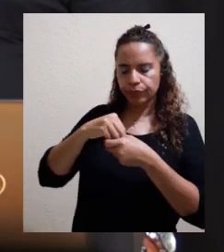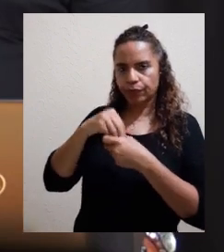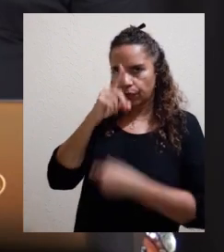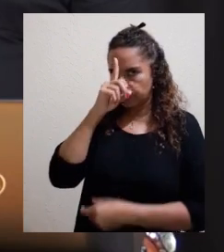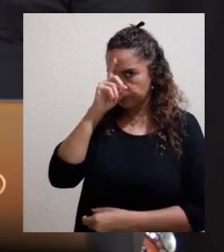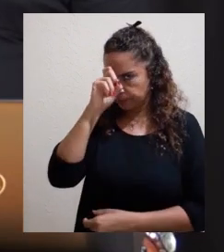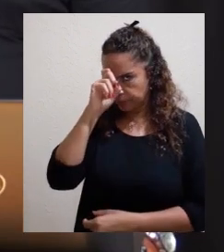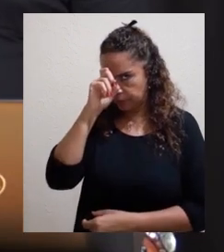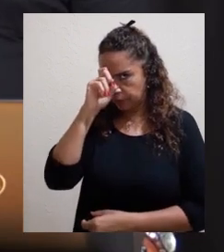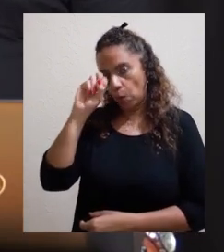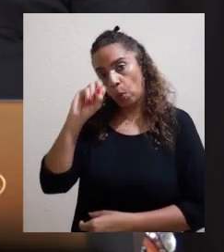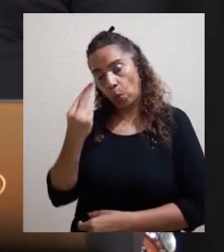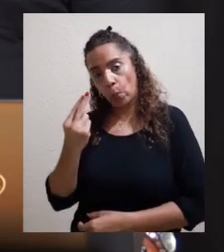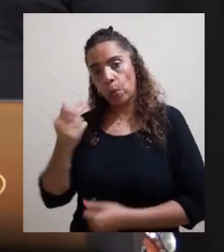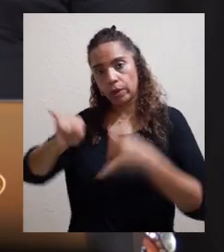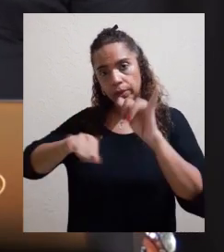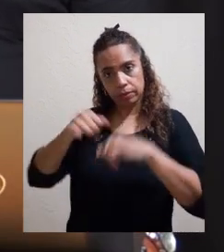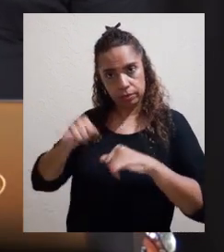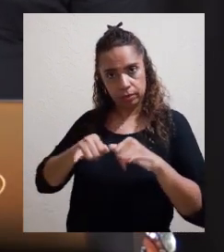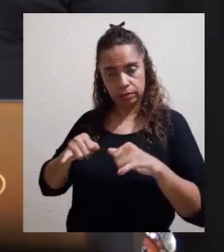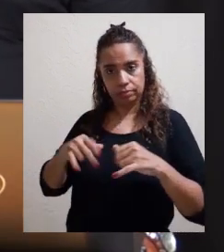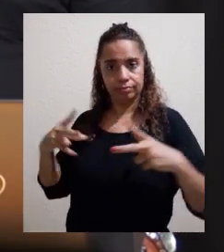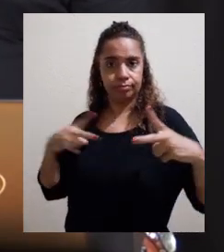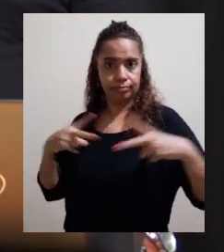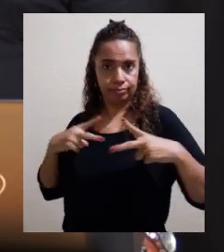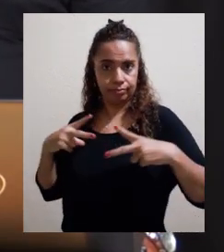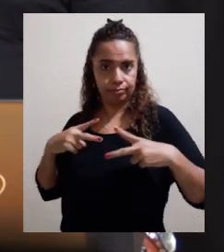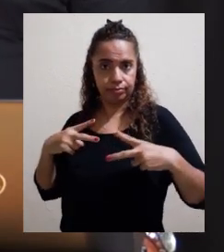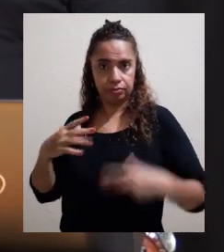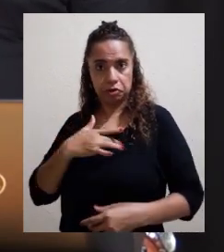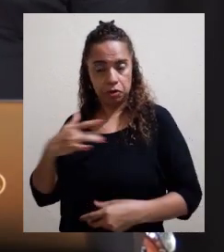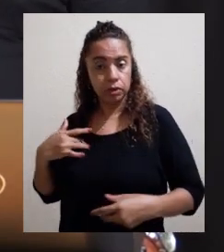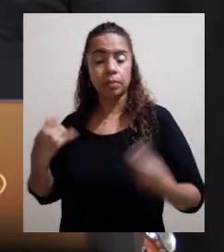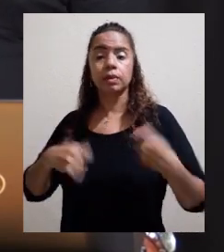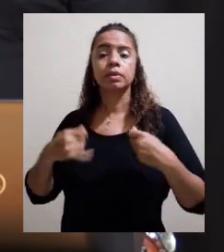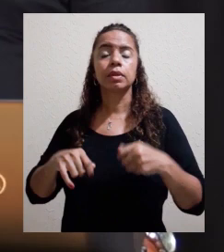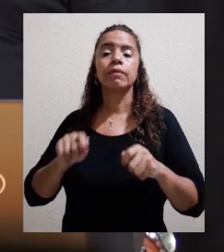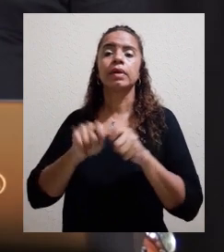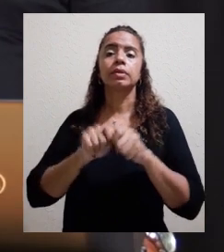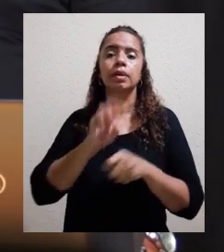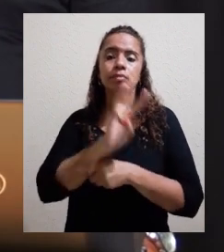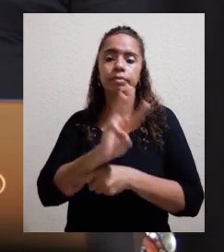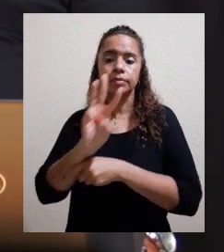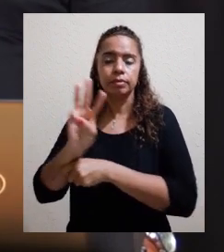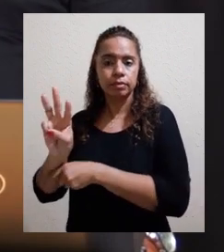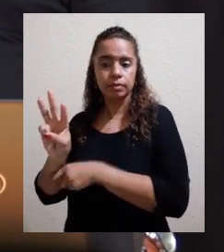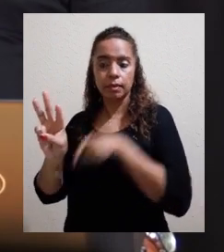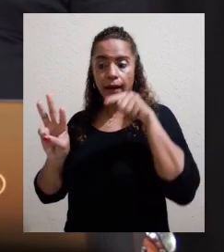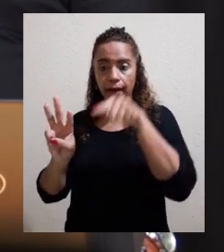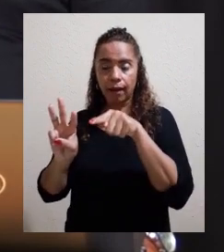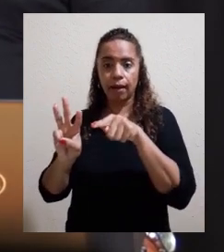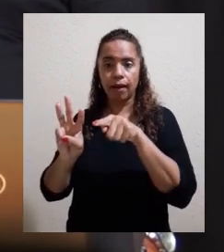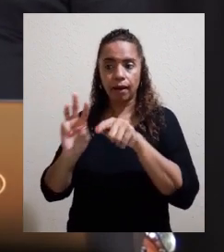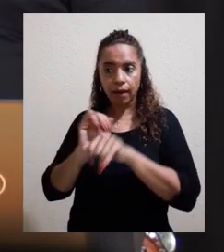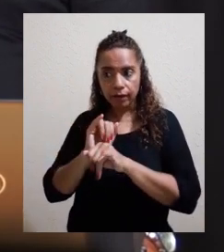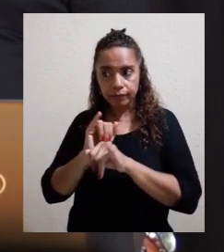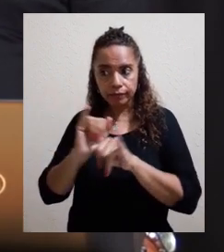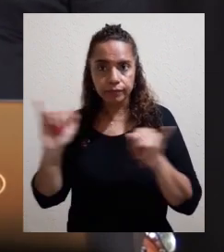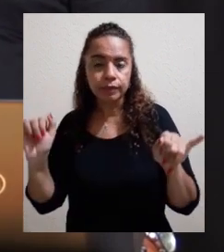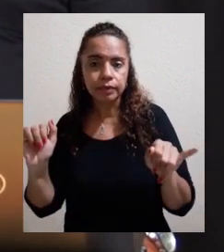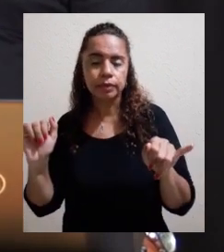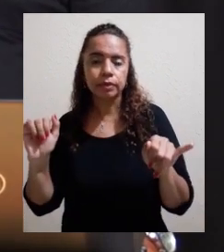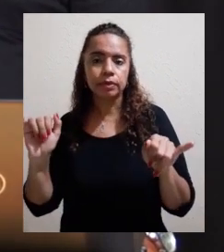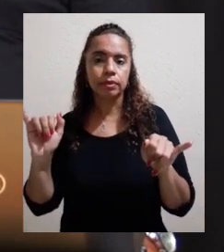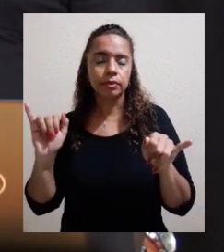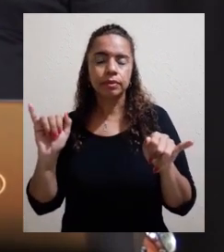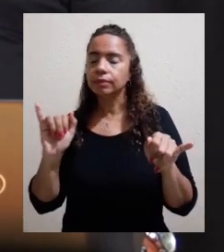de que o gestor da instituição privada de saúde faça um insight, né? E diga e pergunte